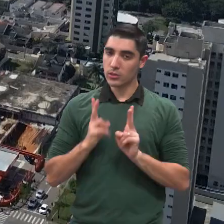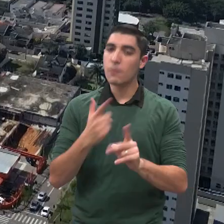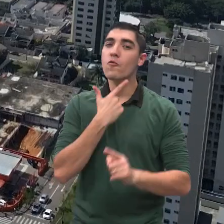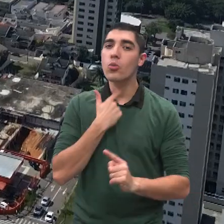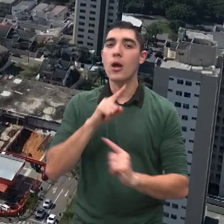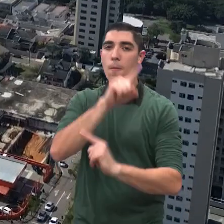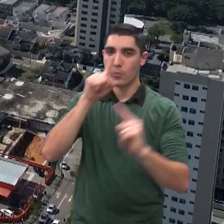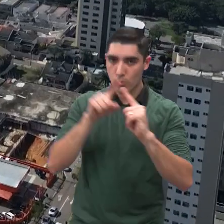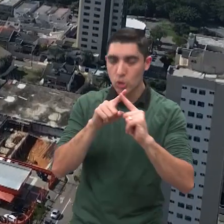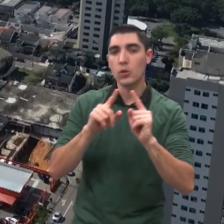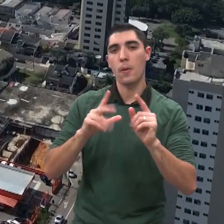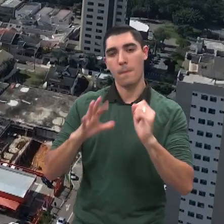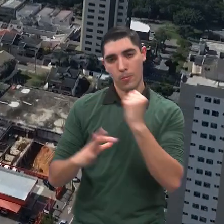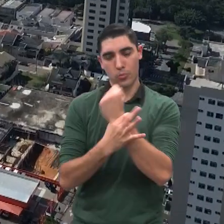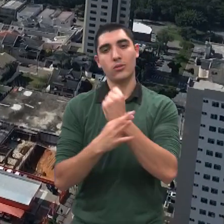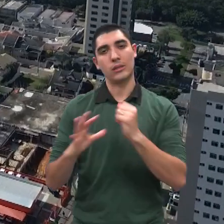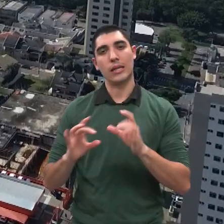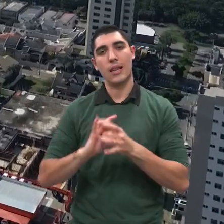e liberdade.